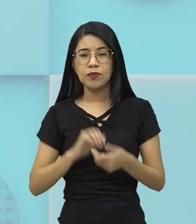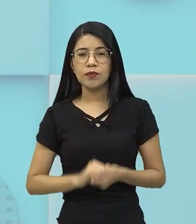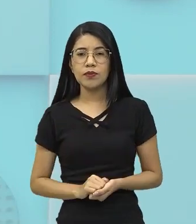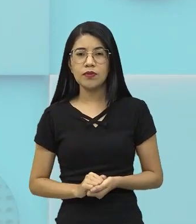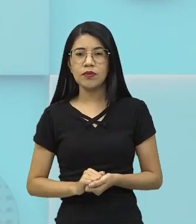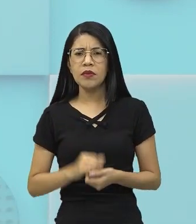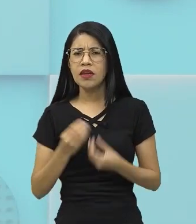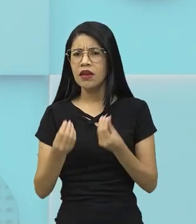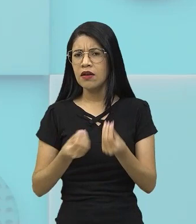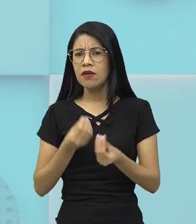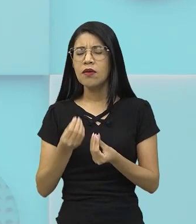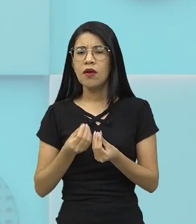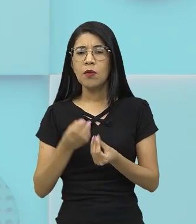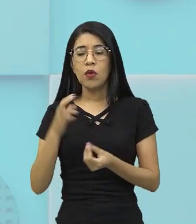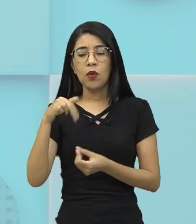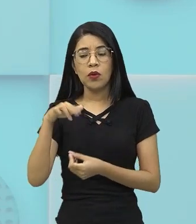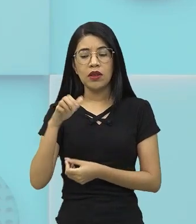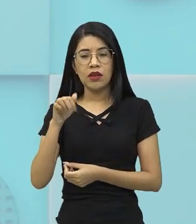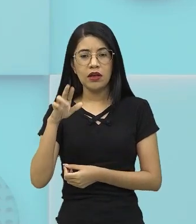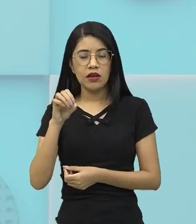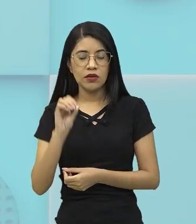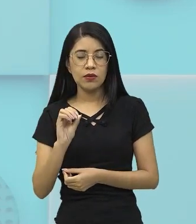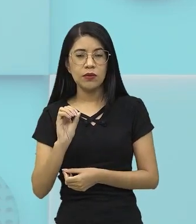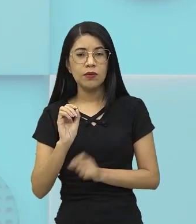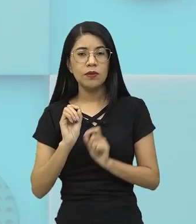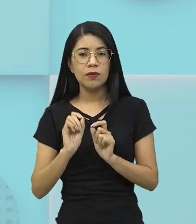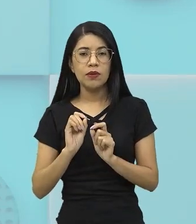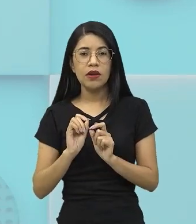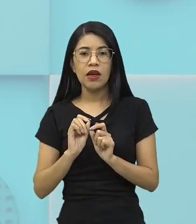isso? O nano, né? Nano é